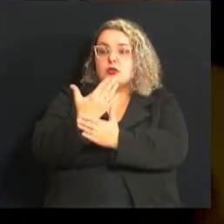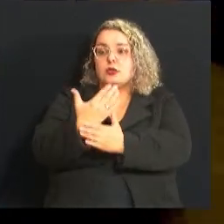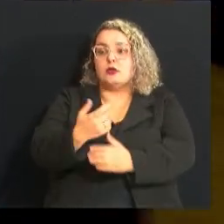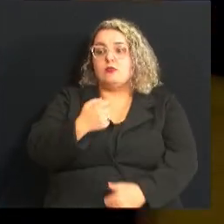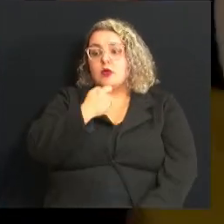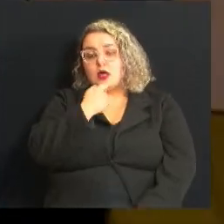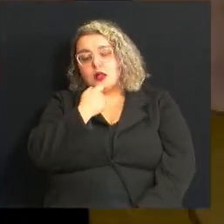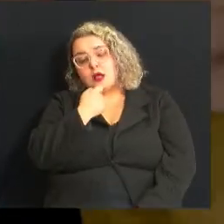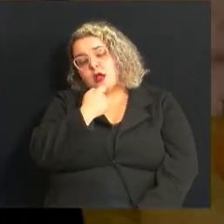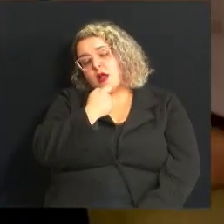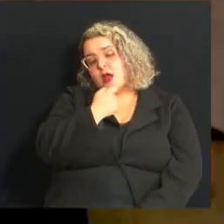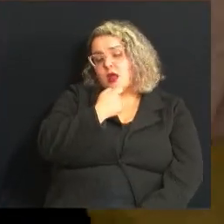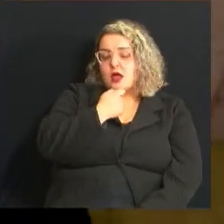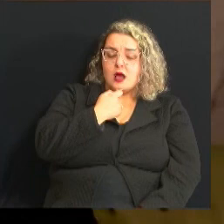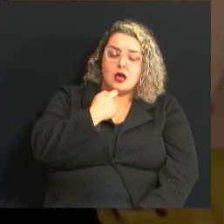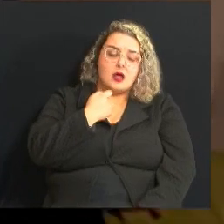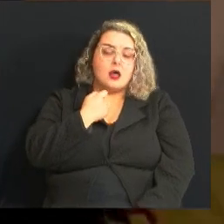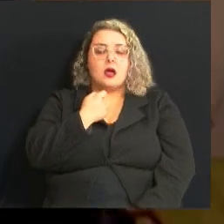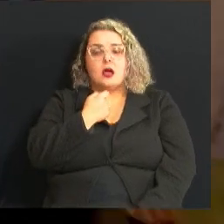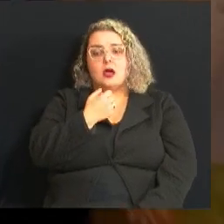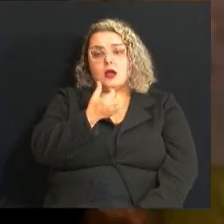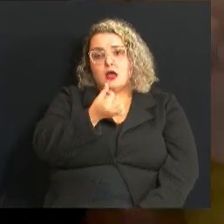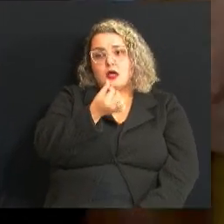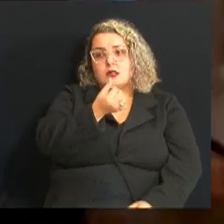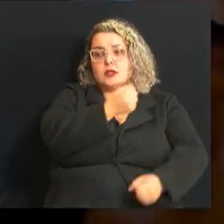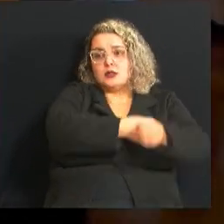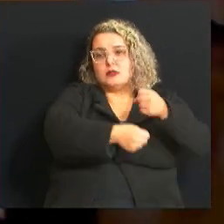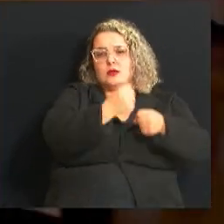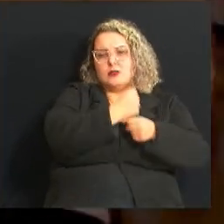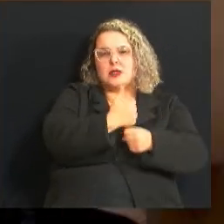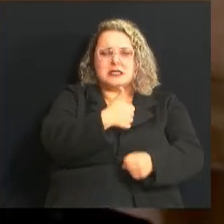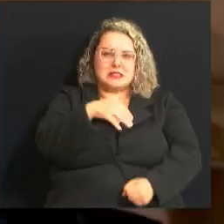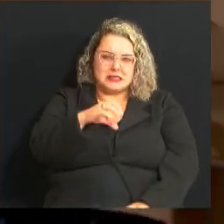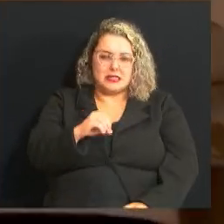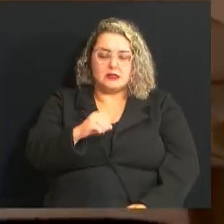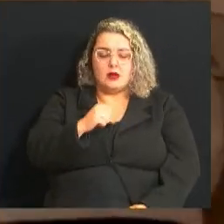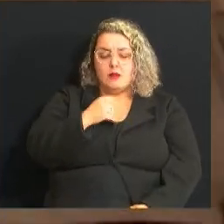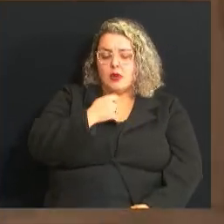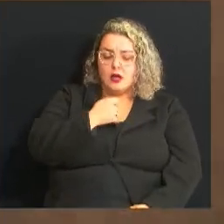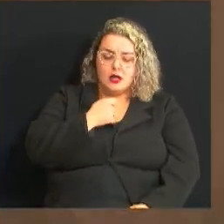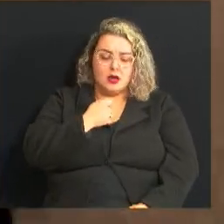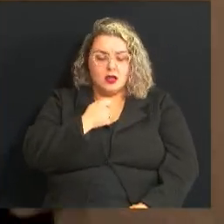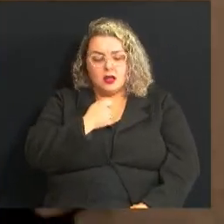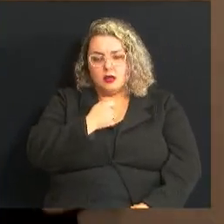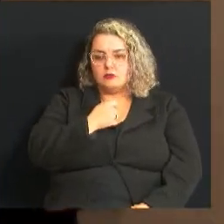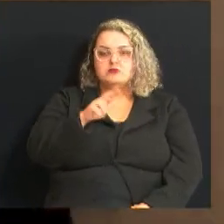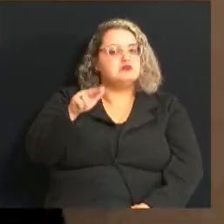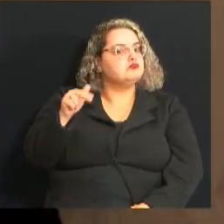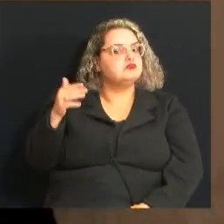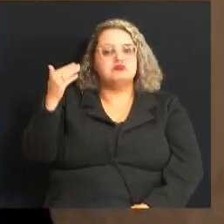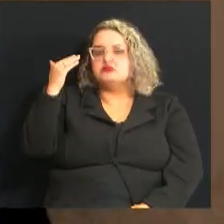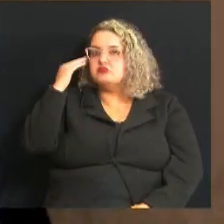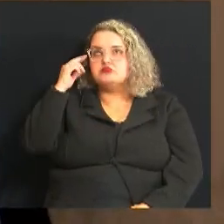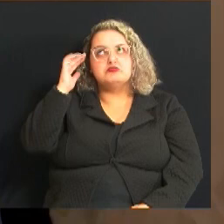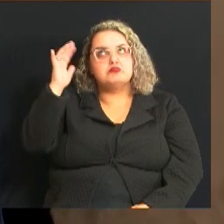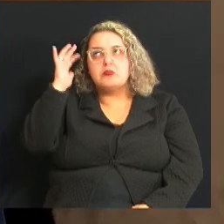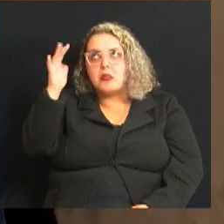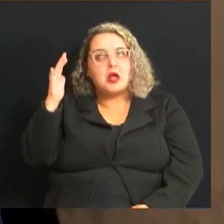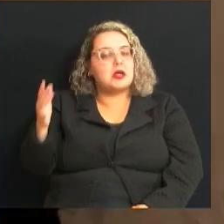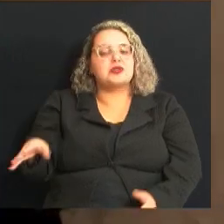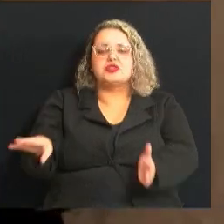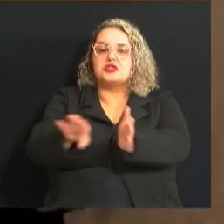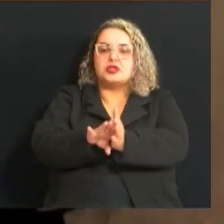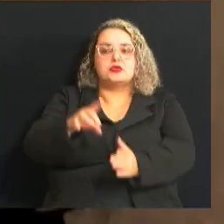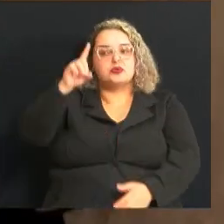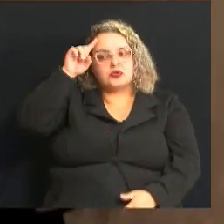atrás, mais ou menos com uns 10 coralistas. A gente não imaginava que chegaria nesse dia de hoje. Mas foi muito